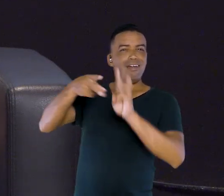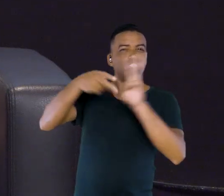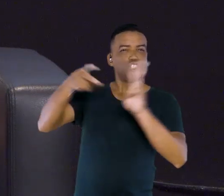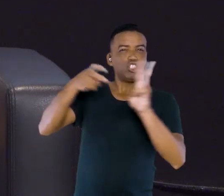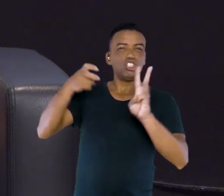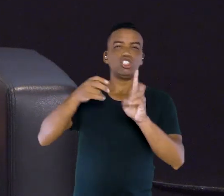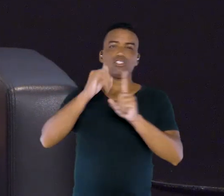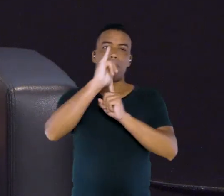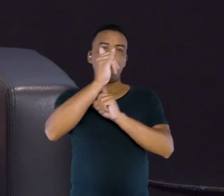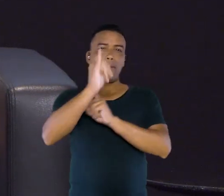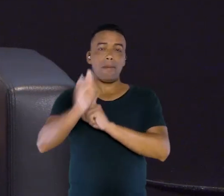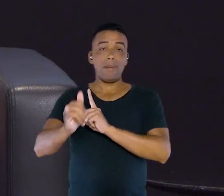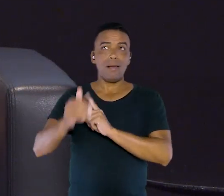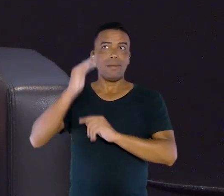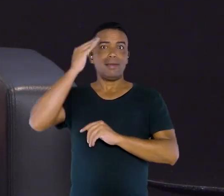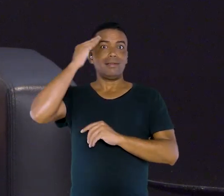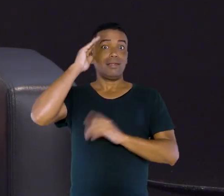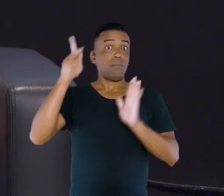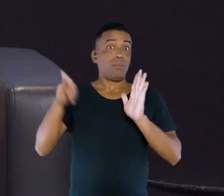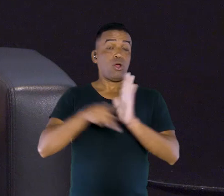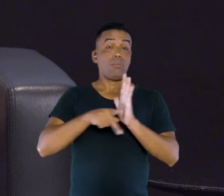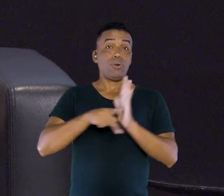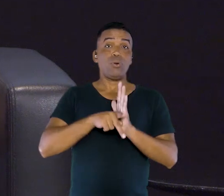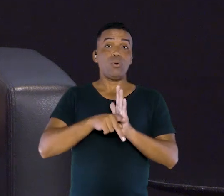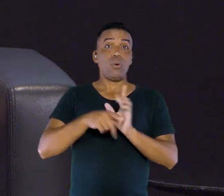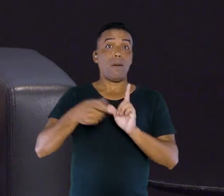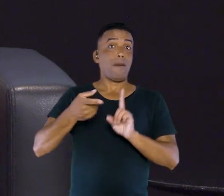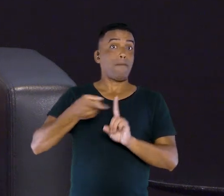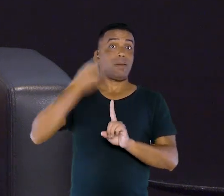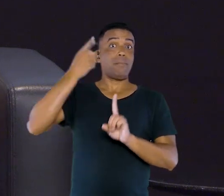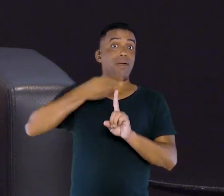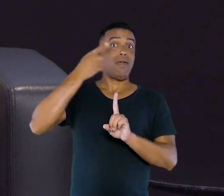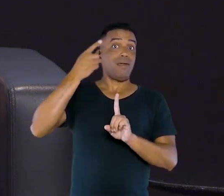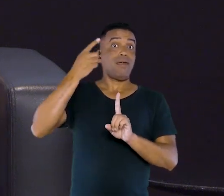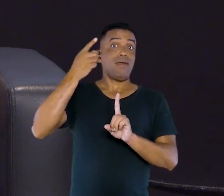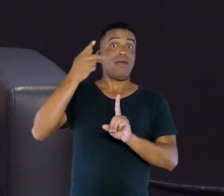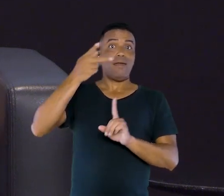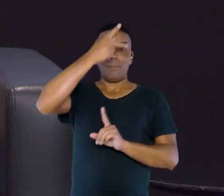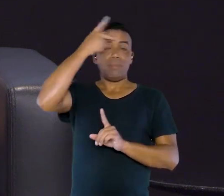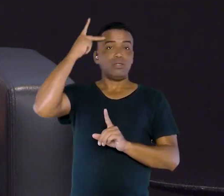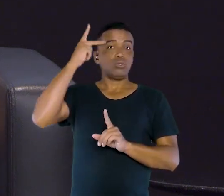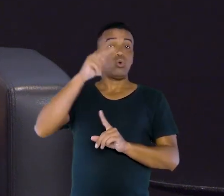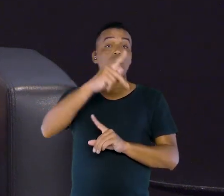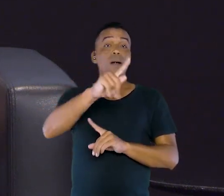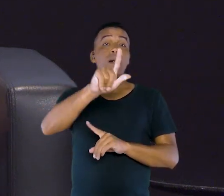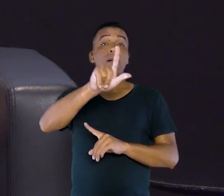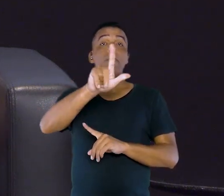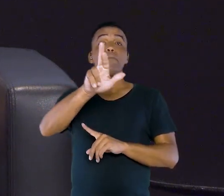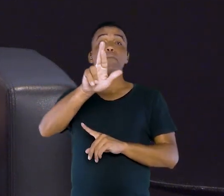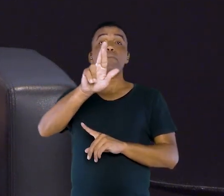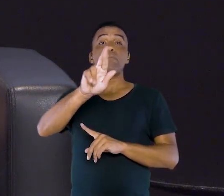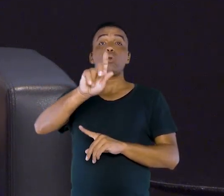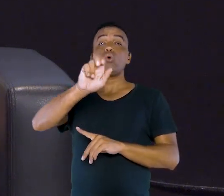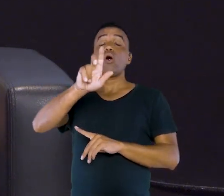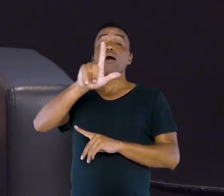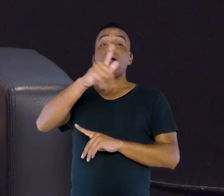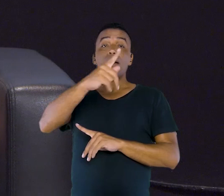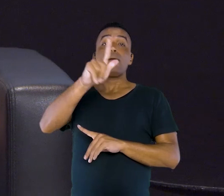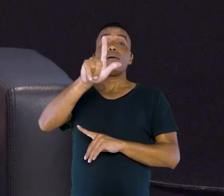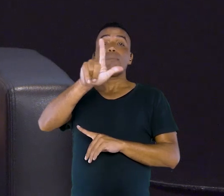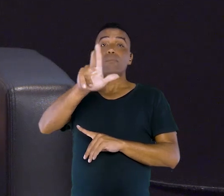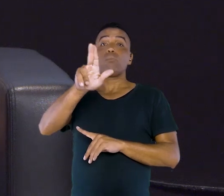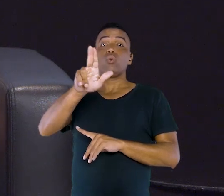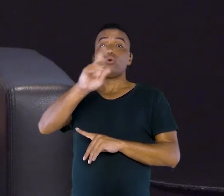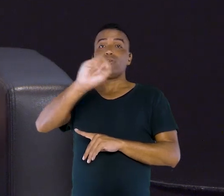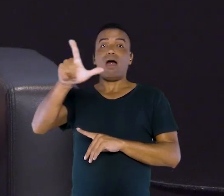narrativa dela em primeira pessoa, só que é uma primeira pessoa do plural. A gente vê o tempo todo o quanto que ela traz. Tem uma parte que eu achei muito